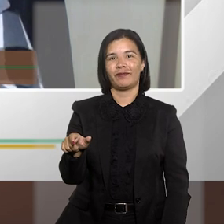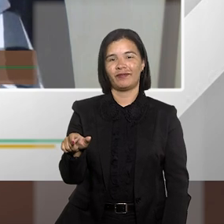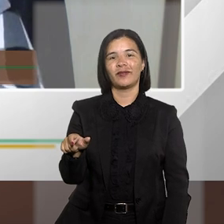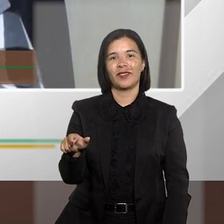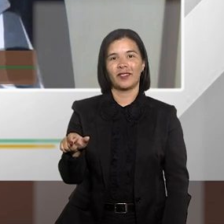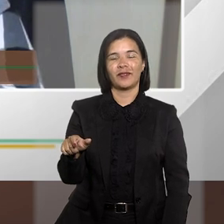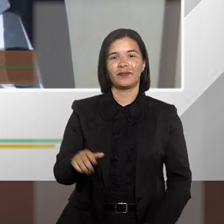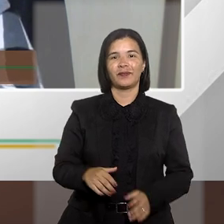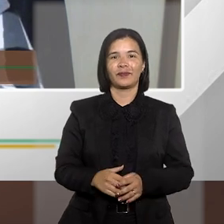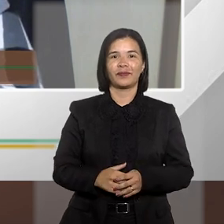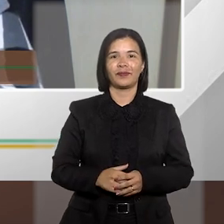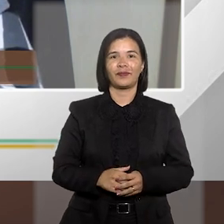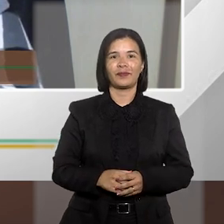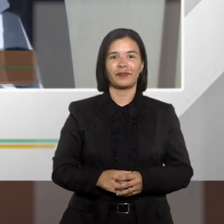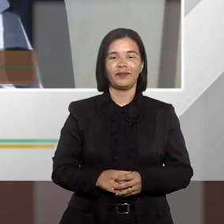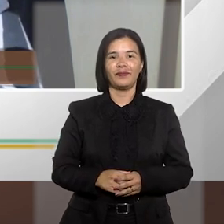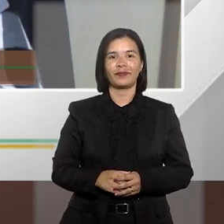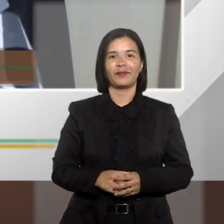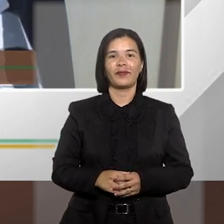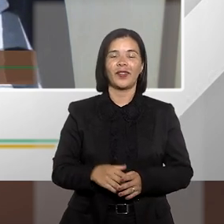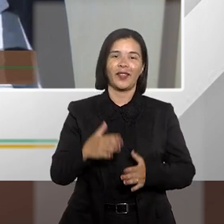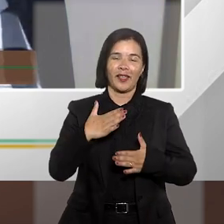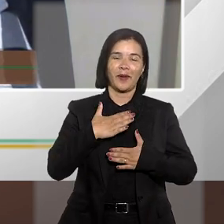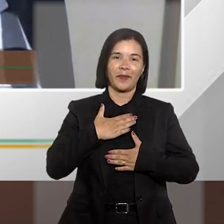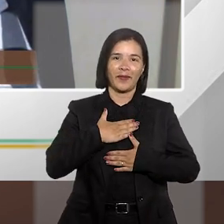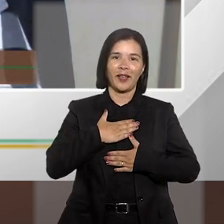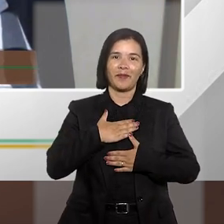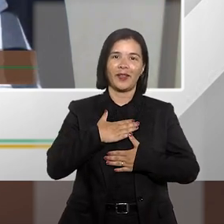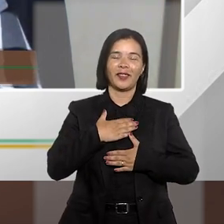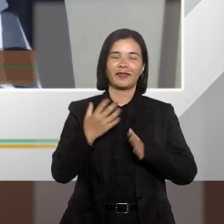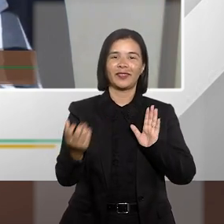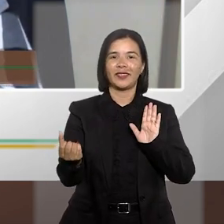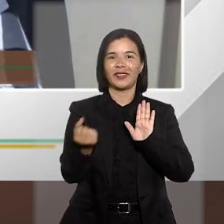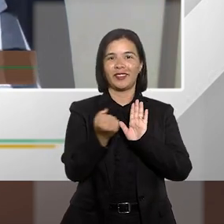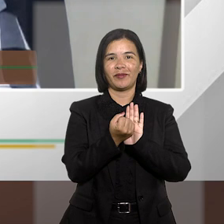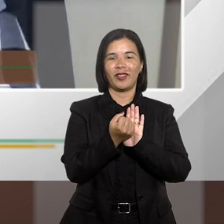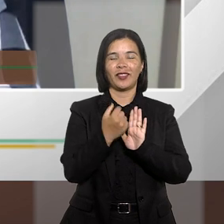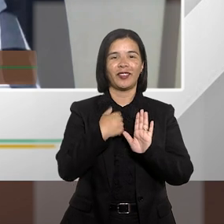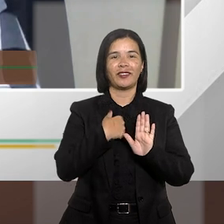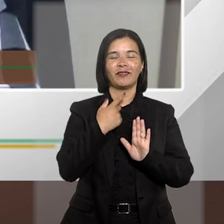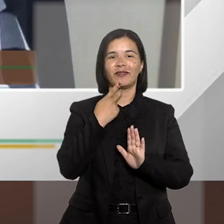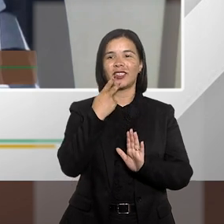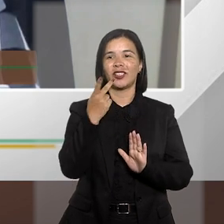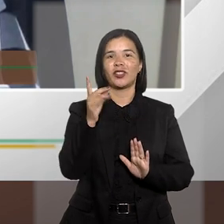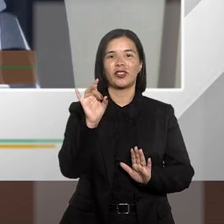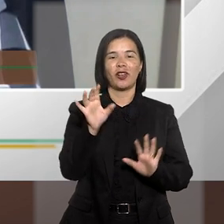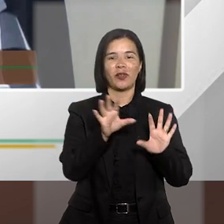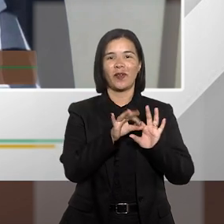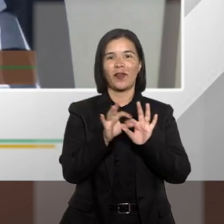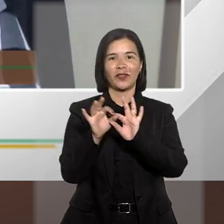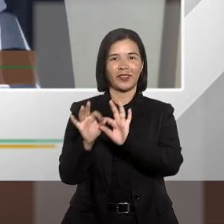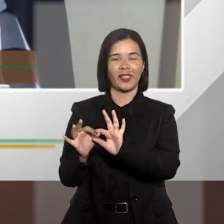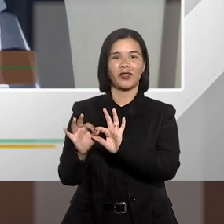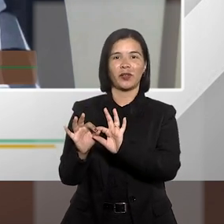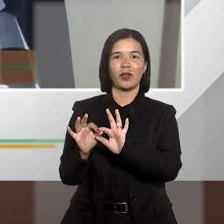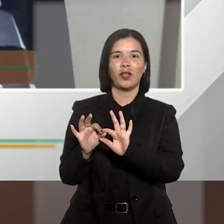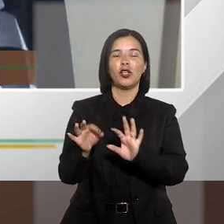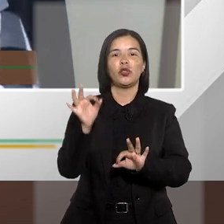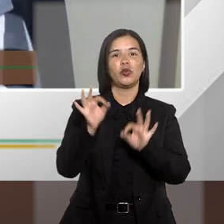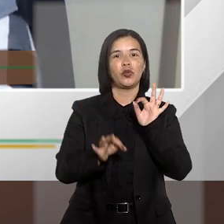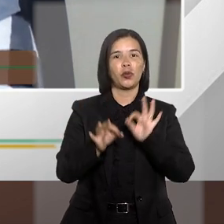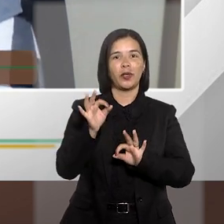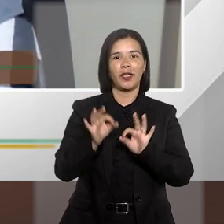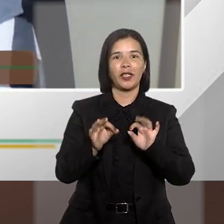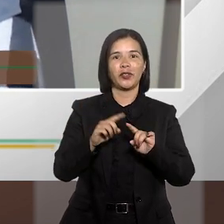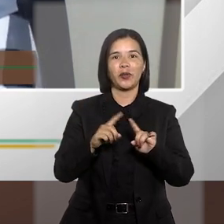indivíduo. Então, para mim, ela é muito mais simbólica. Eu não queria falar só num contexto jurídico,